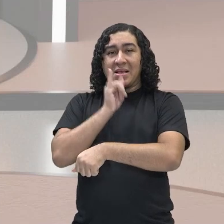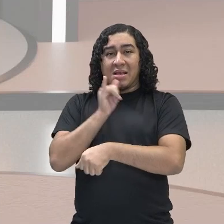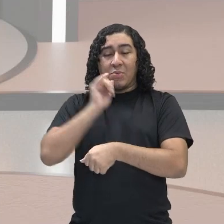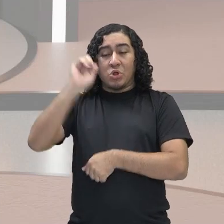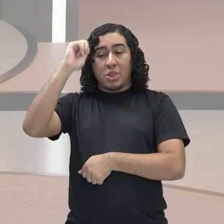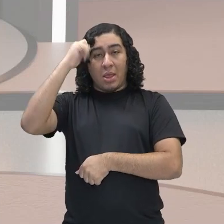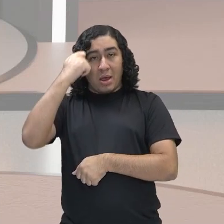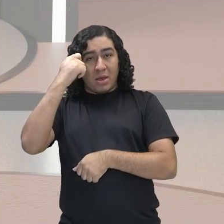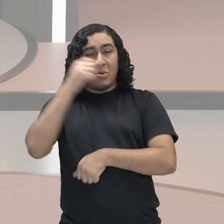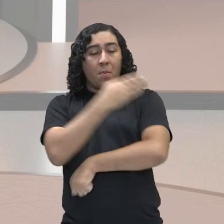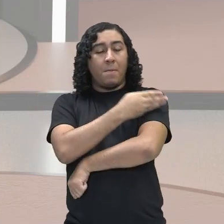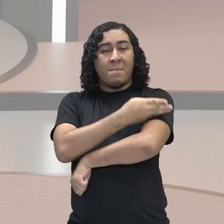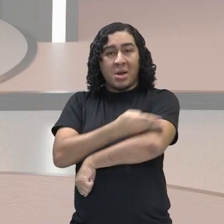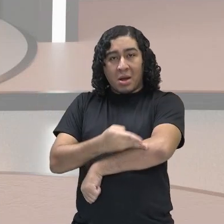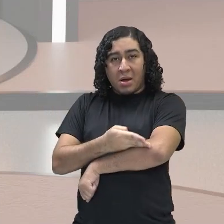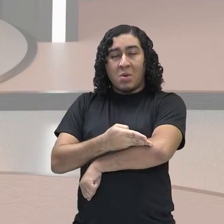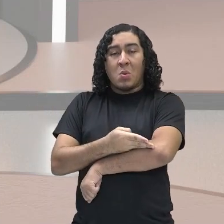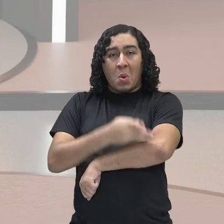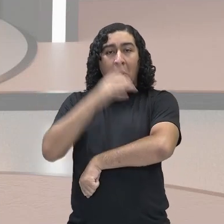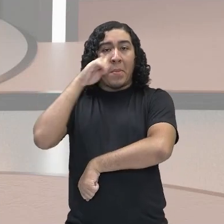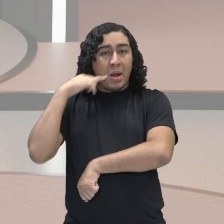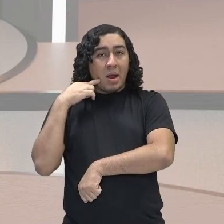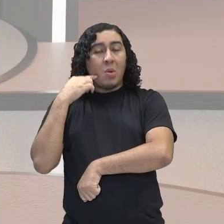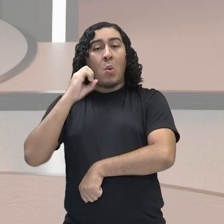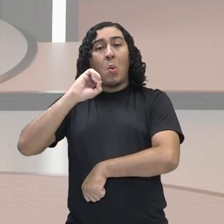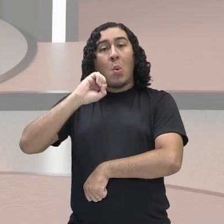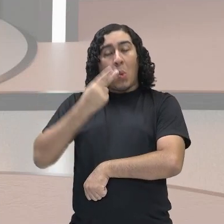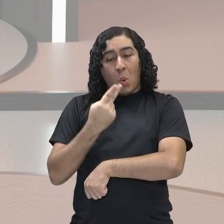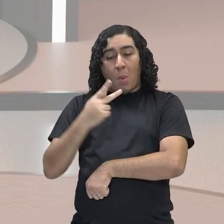negro, branco, amarelo ou